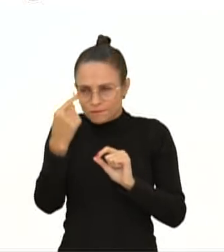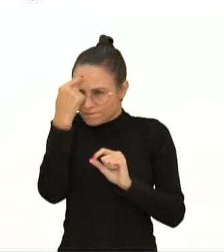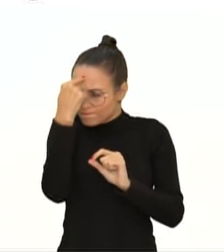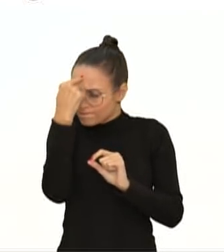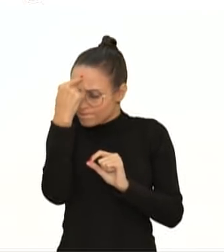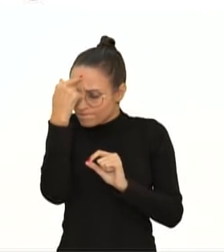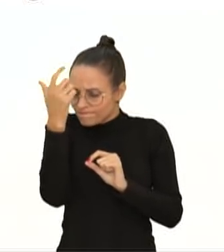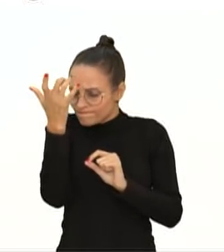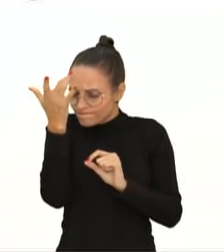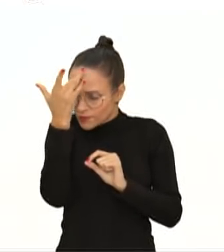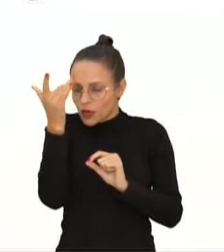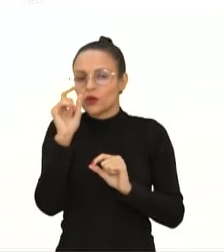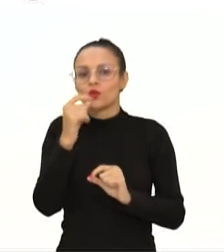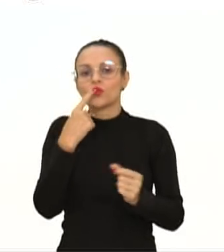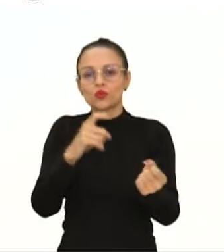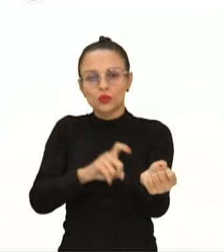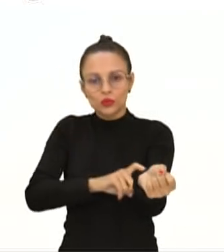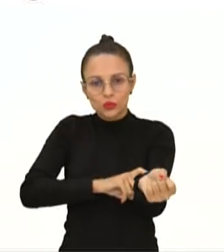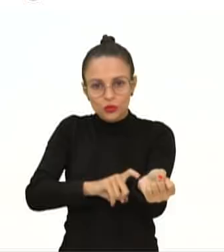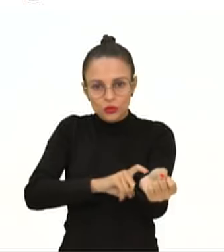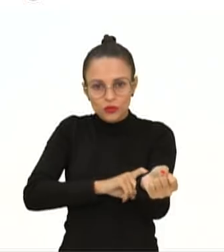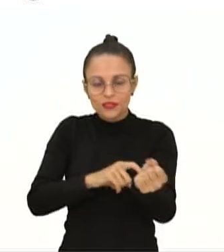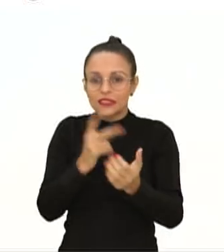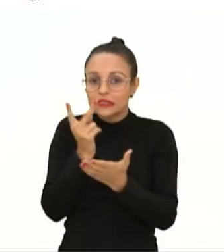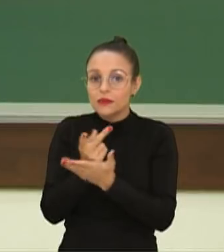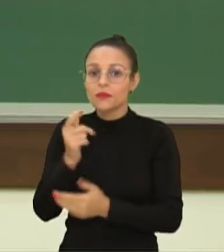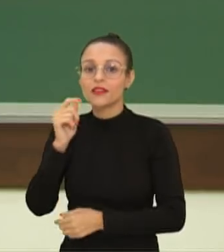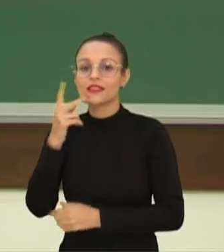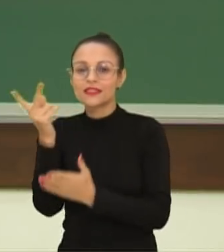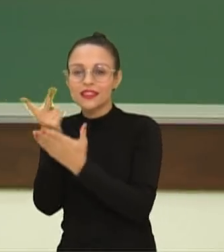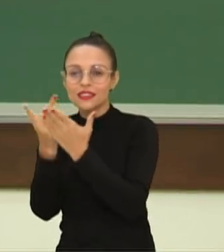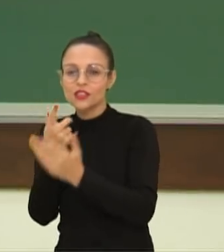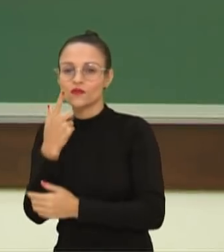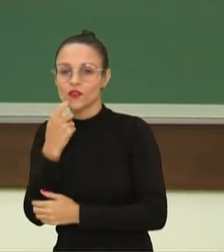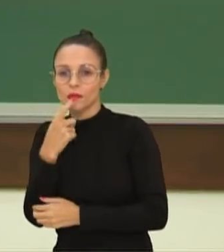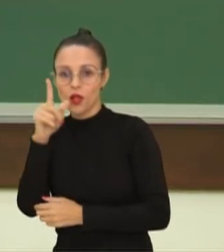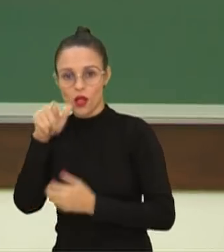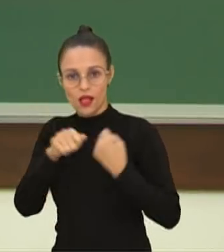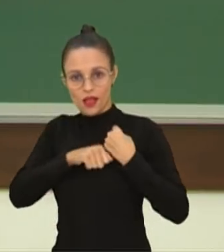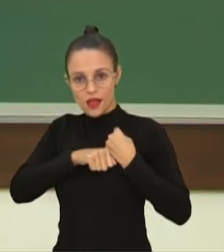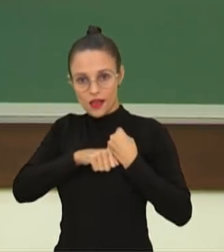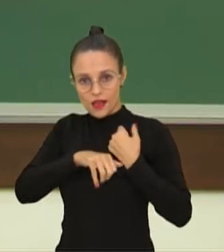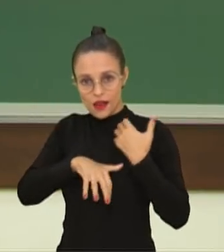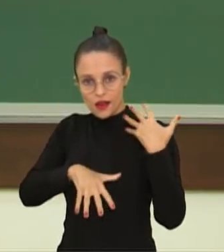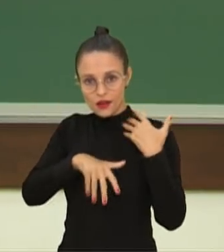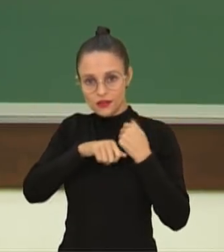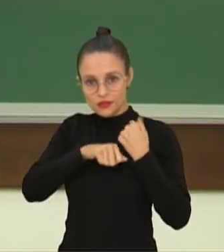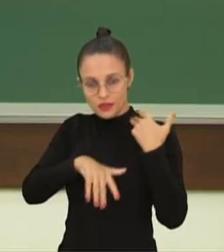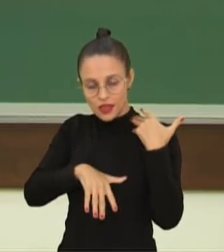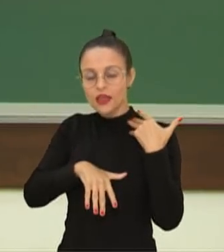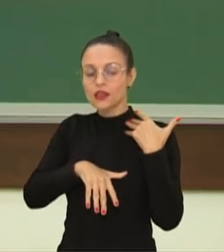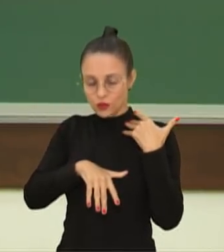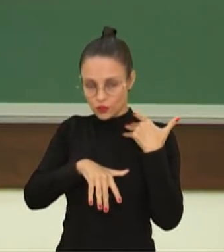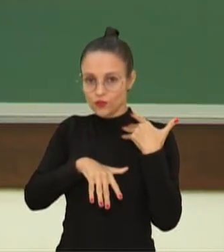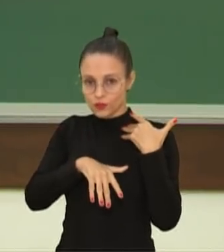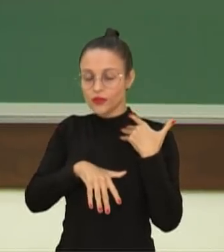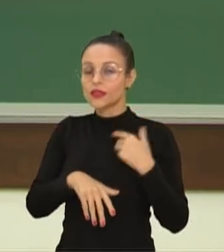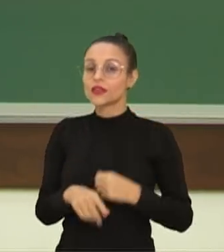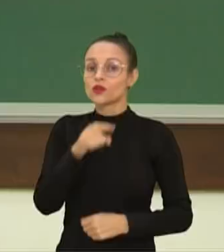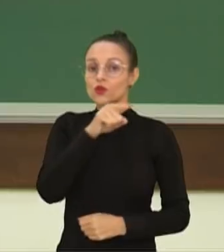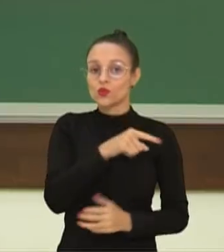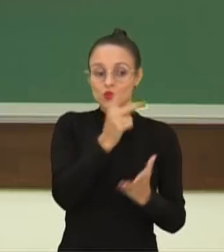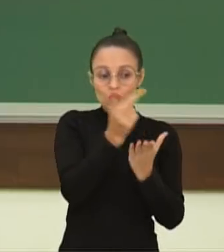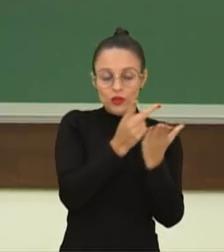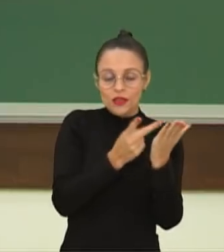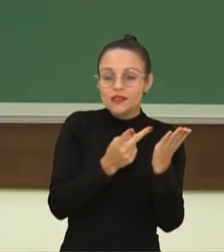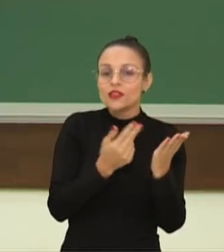guardado, que o sangue que está sempre desenhado ali em vermelho é o das artérias, é o que está cheio de gás, oxigênio. E o sangue que